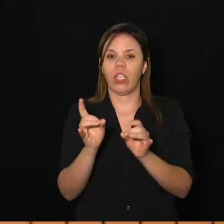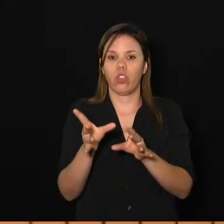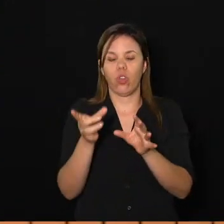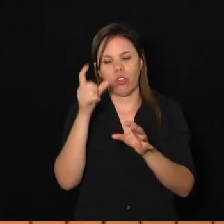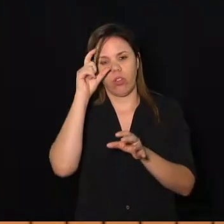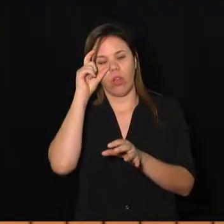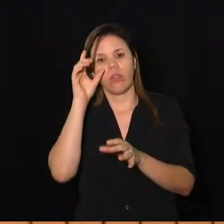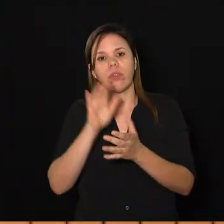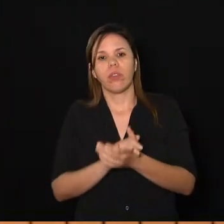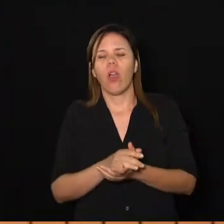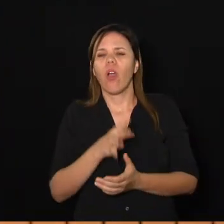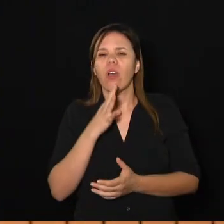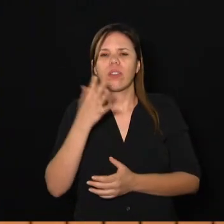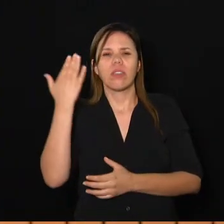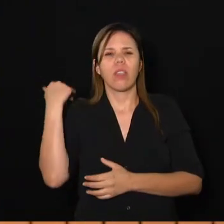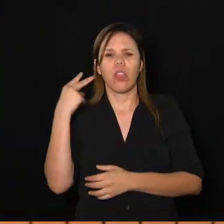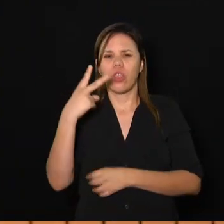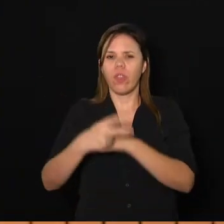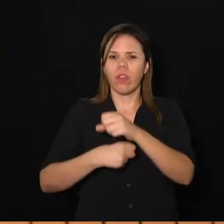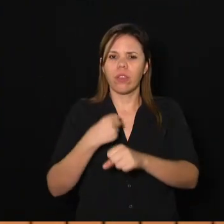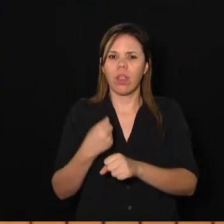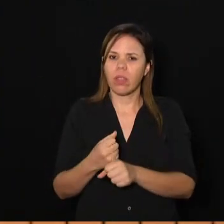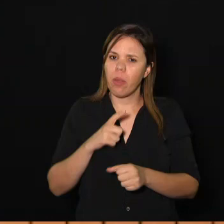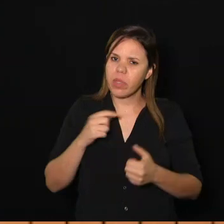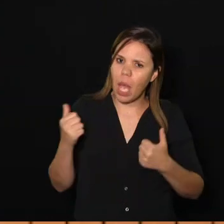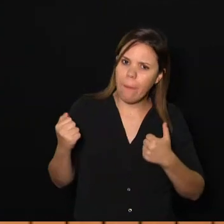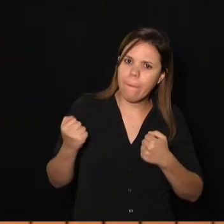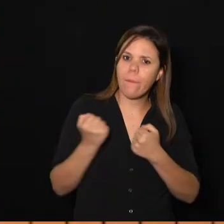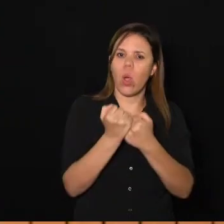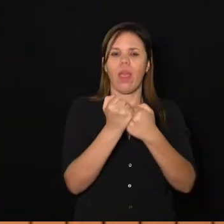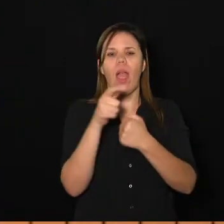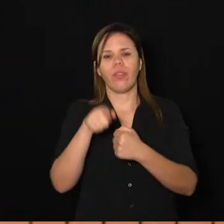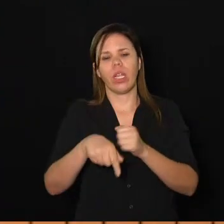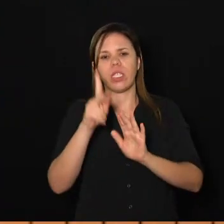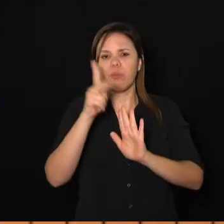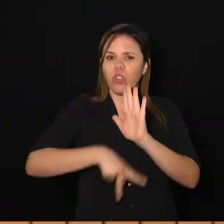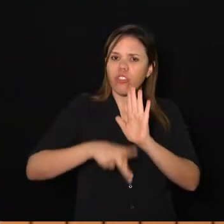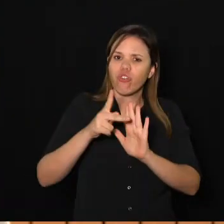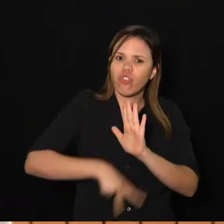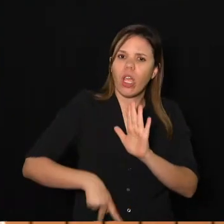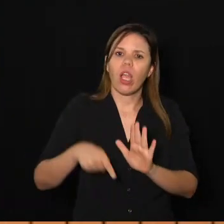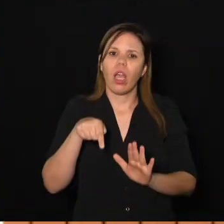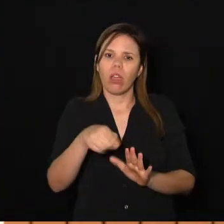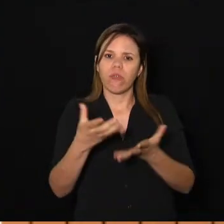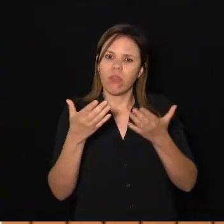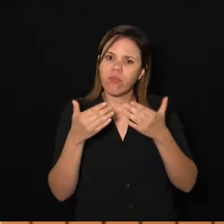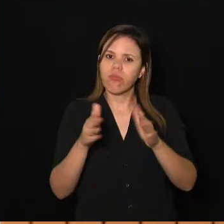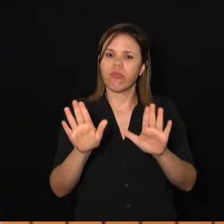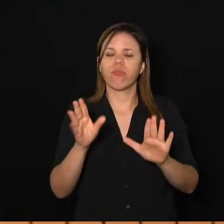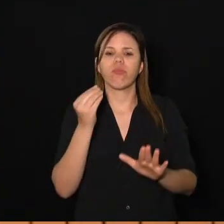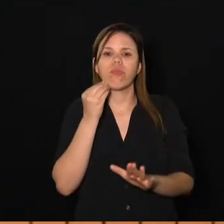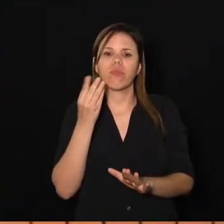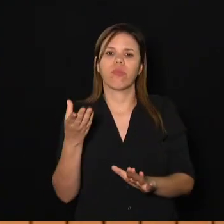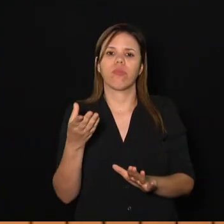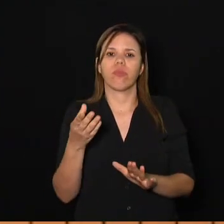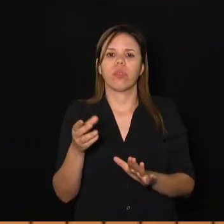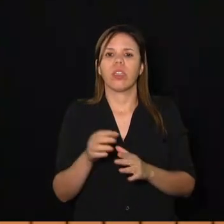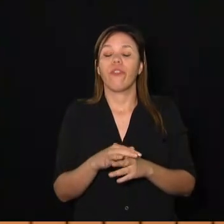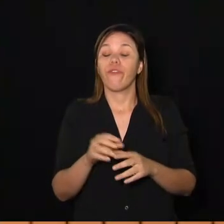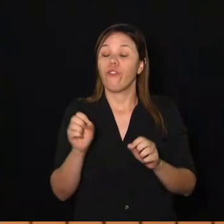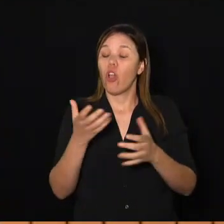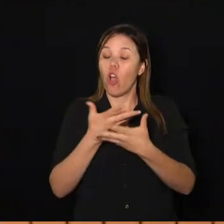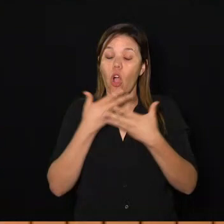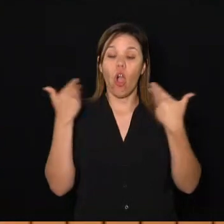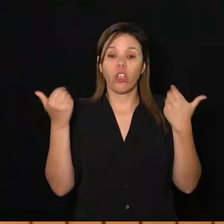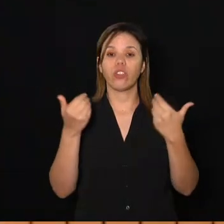conhecemos o bispo e temos apoiado ele nesse projeto fizemos juntamente a ele o outubro brilhante que realmente foi brilhante